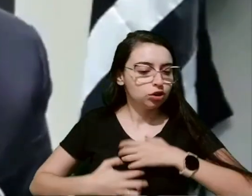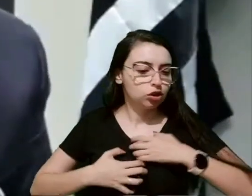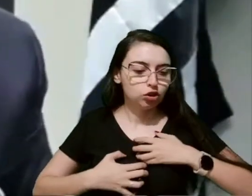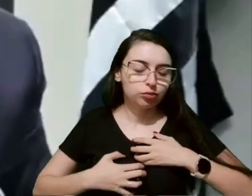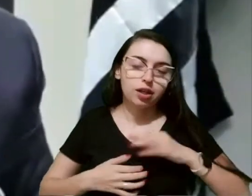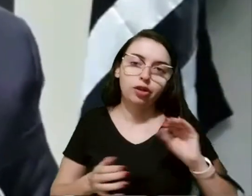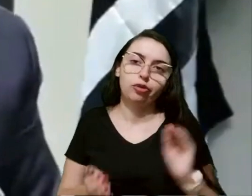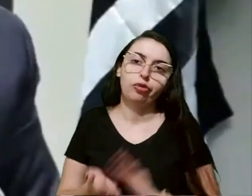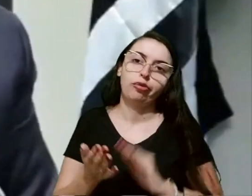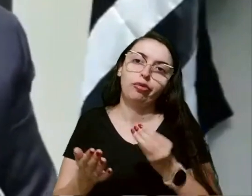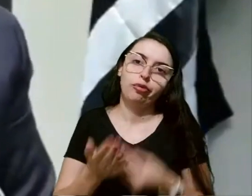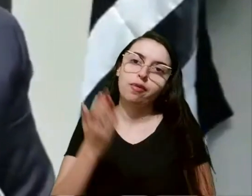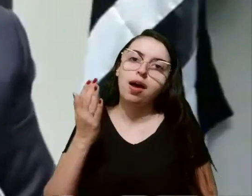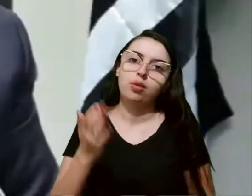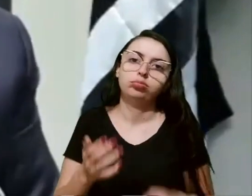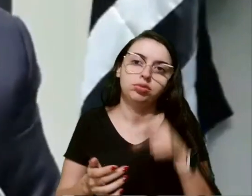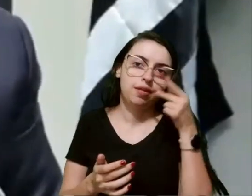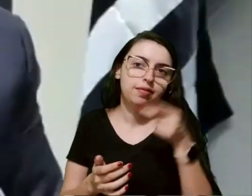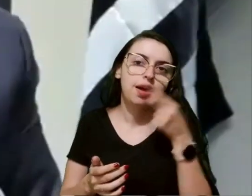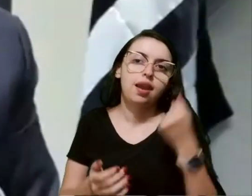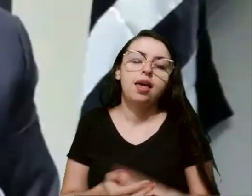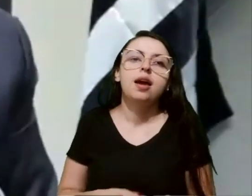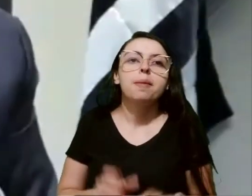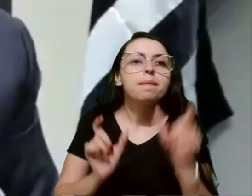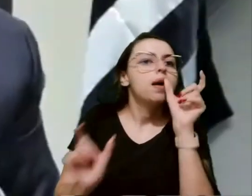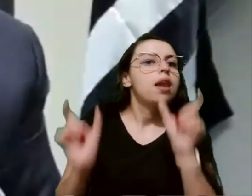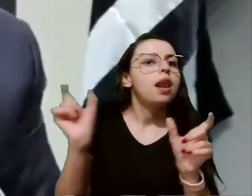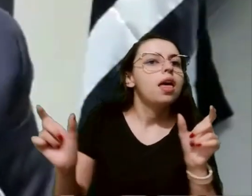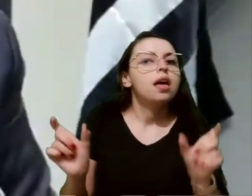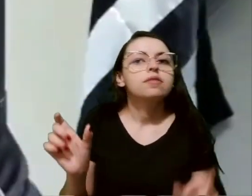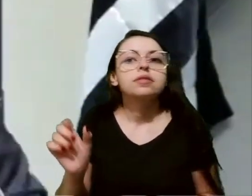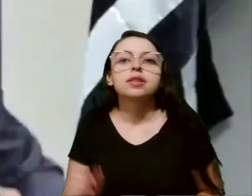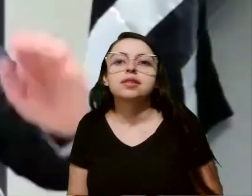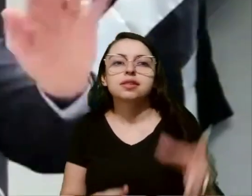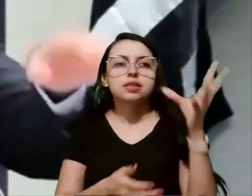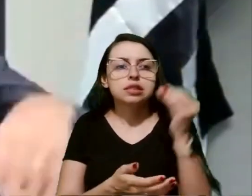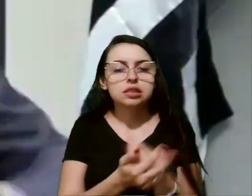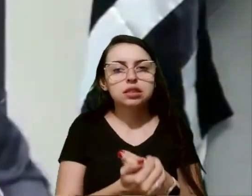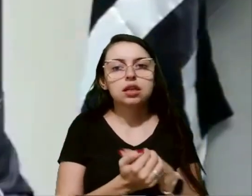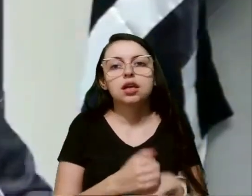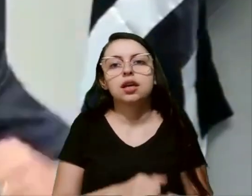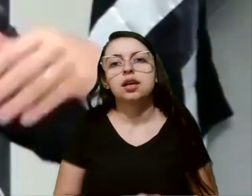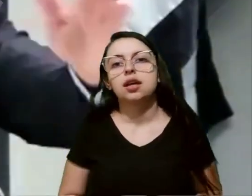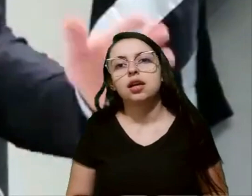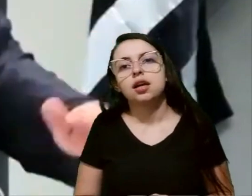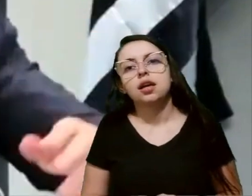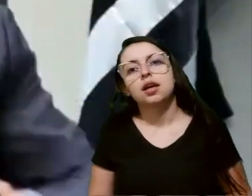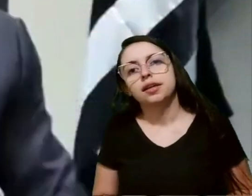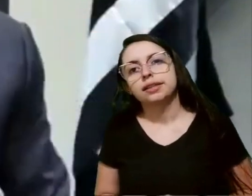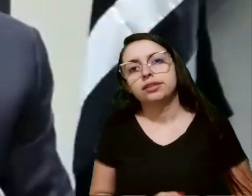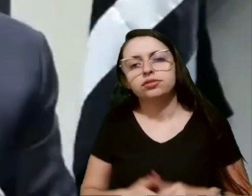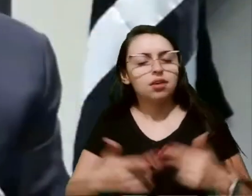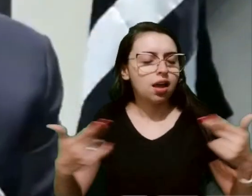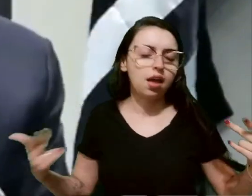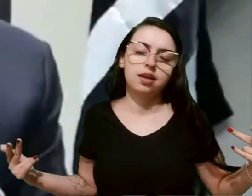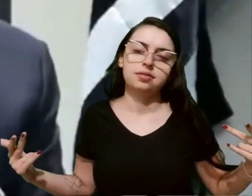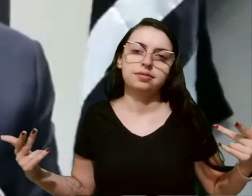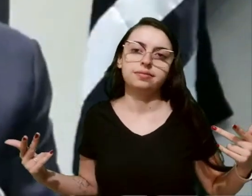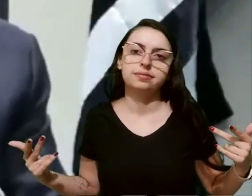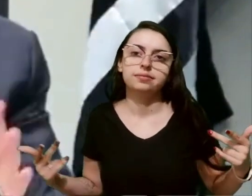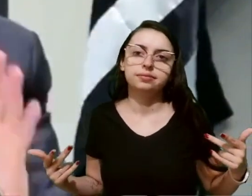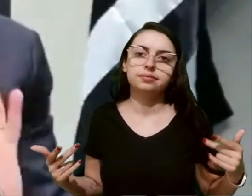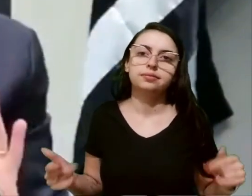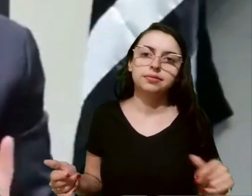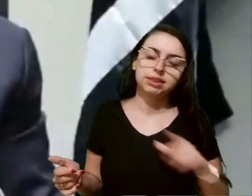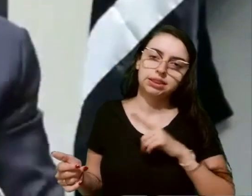vendo. Então você tem que pegar palavras emprestadas de outras áreas. Não à toa a economia fala em elasticidade da demanda, densidade de preço.